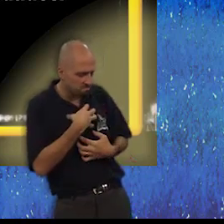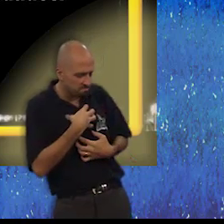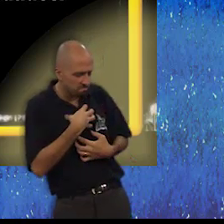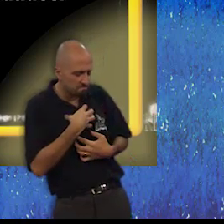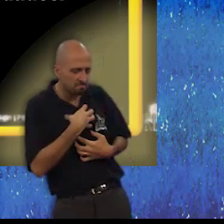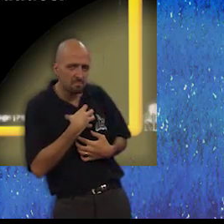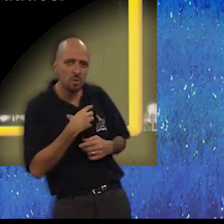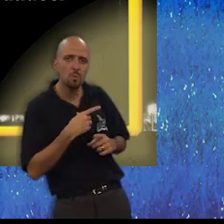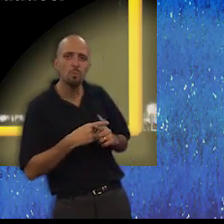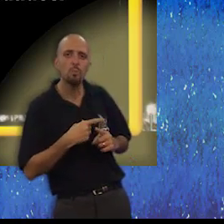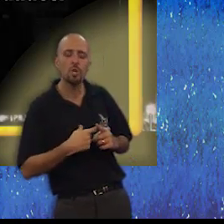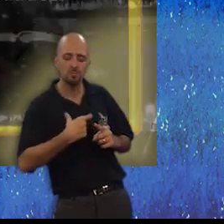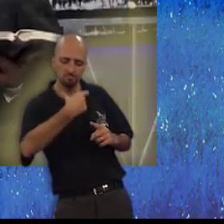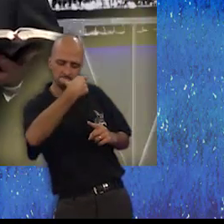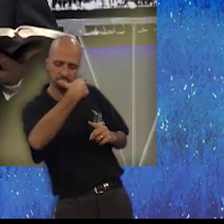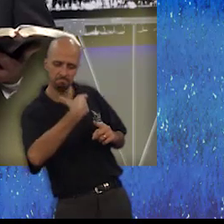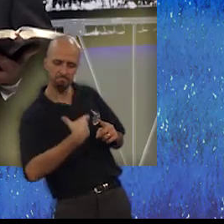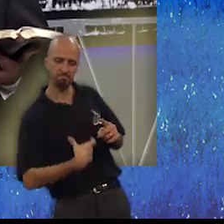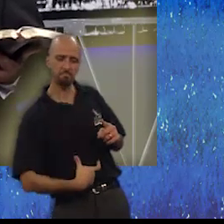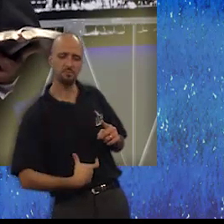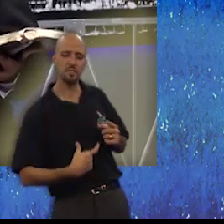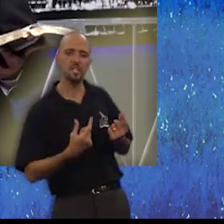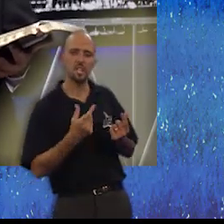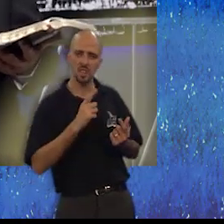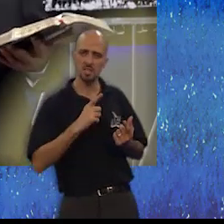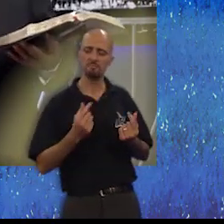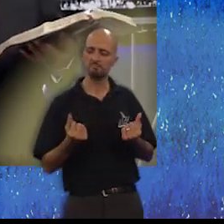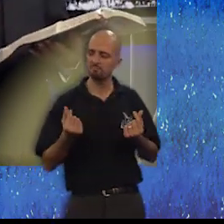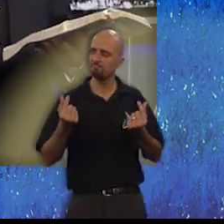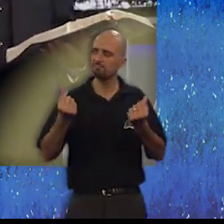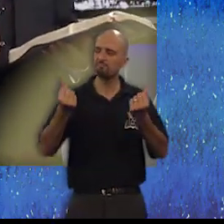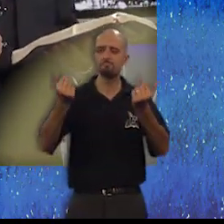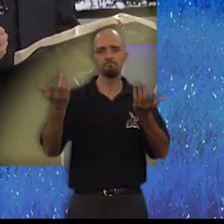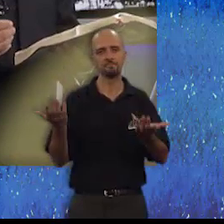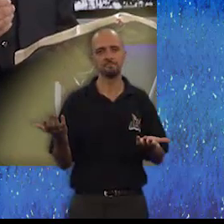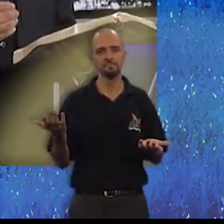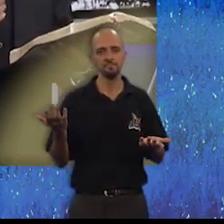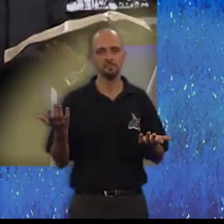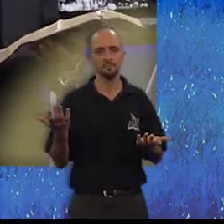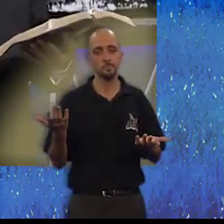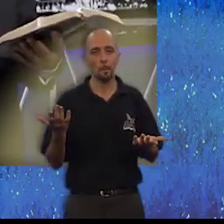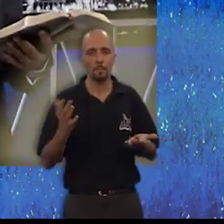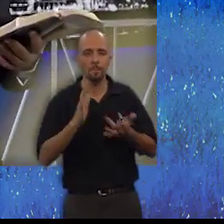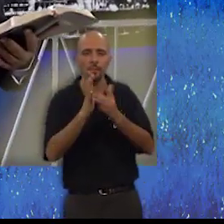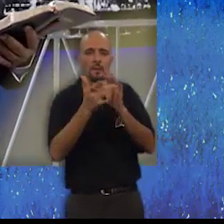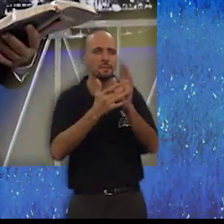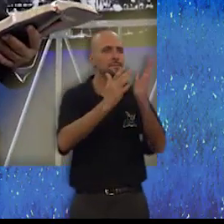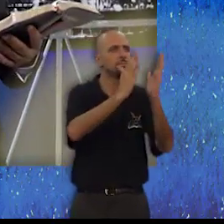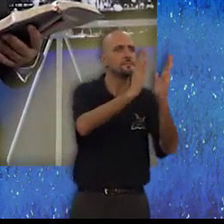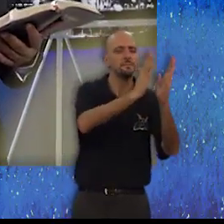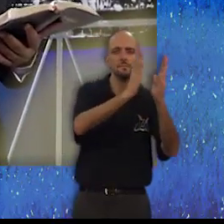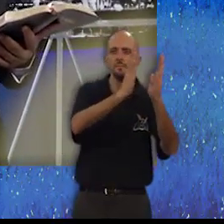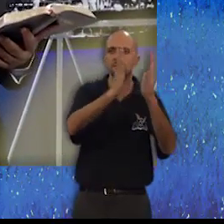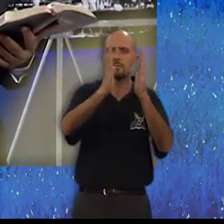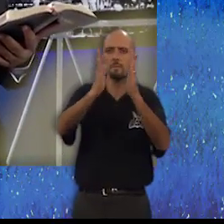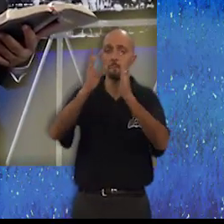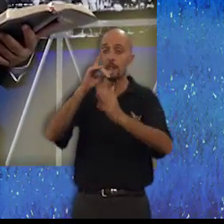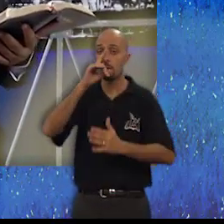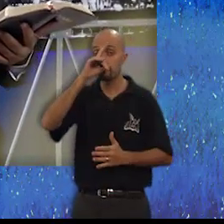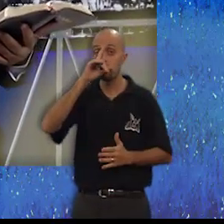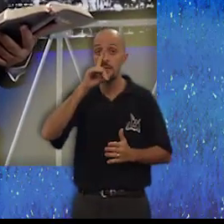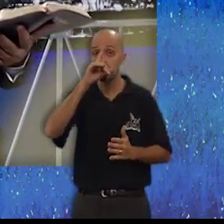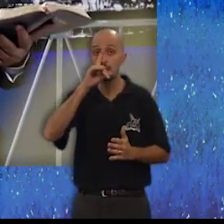muitas propriedades. Até aqui. Aí, na sequência, Jesus vem falando sobre o perigo das